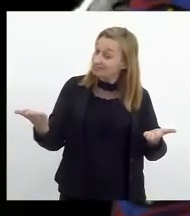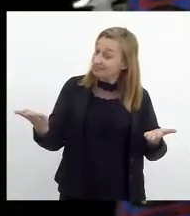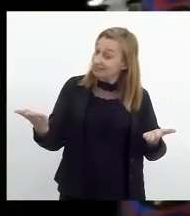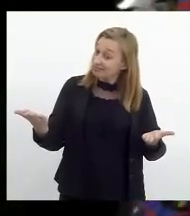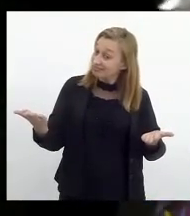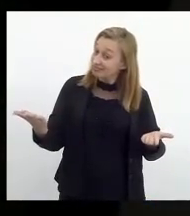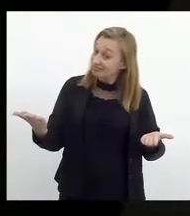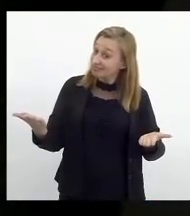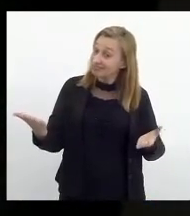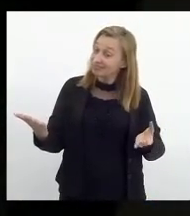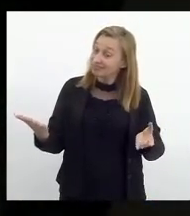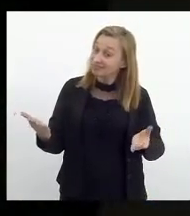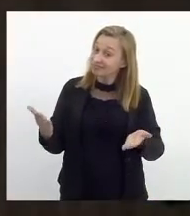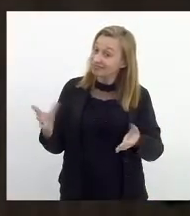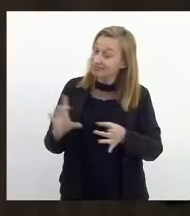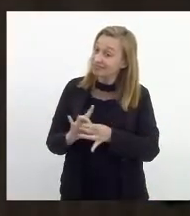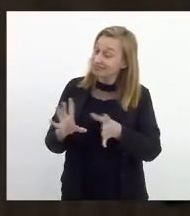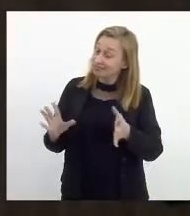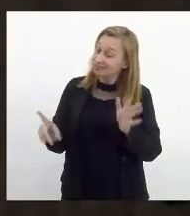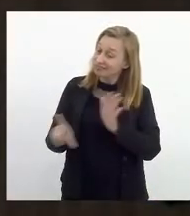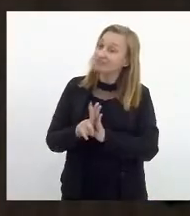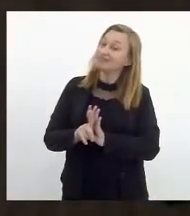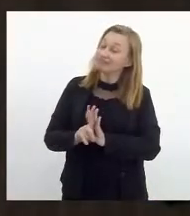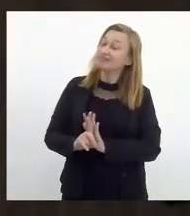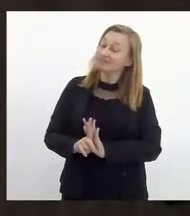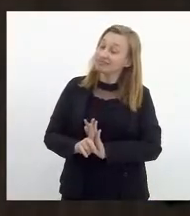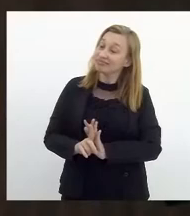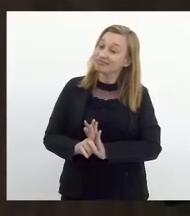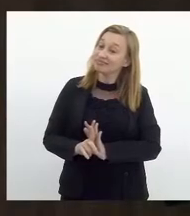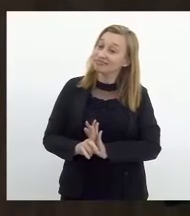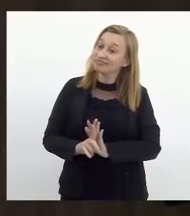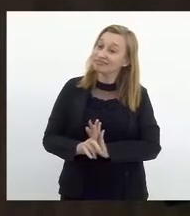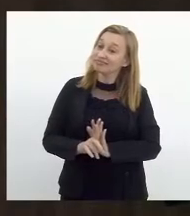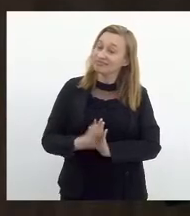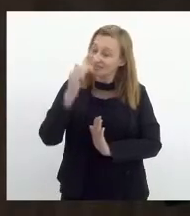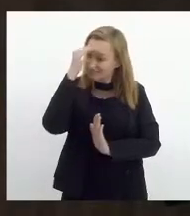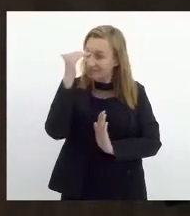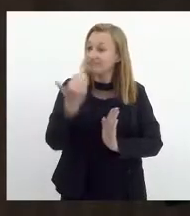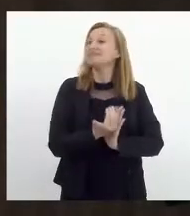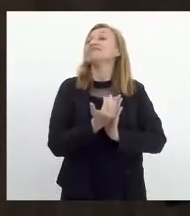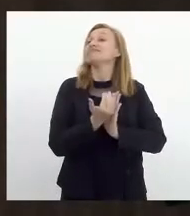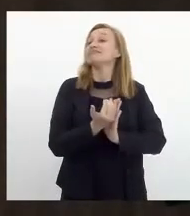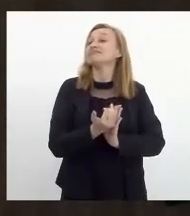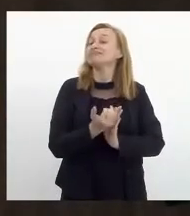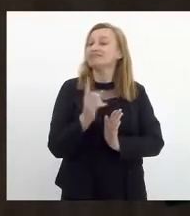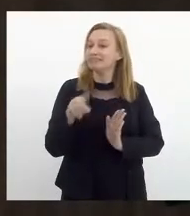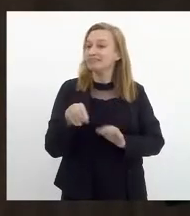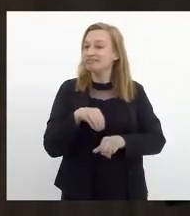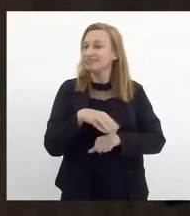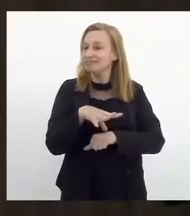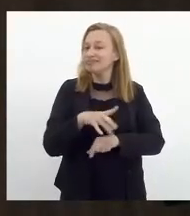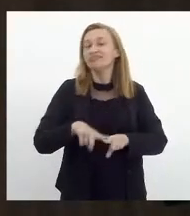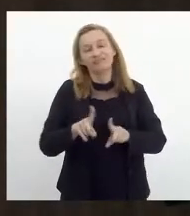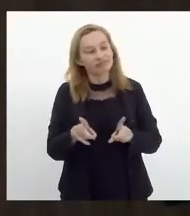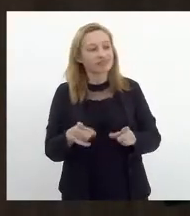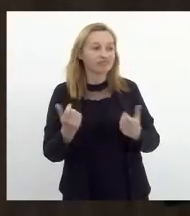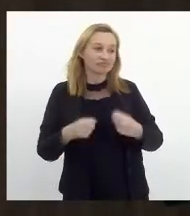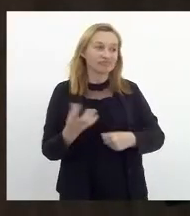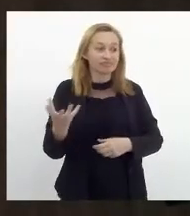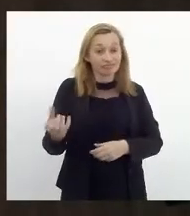essa lei, né, sancione e implemente, que é uma indicação, mas ele tem que,